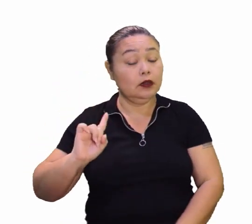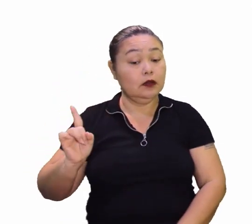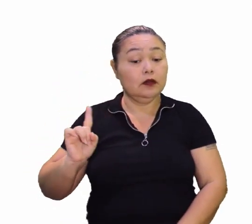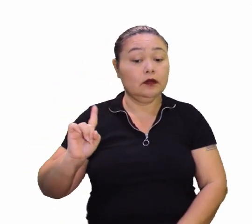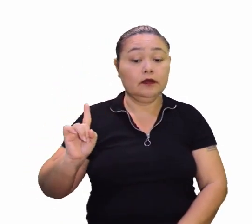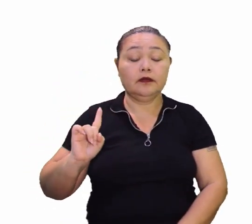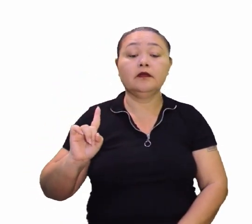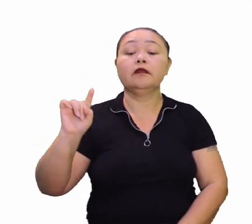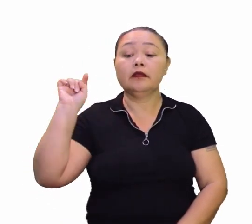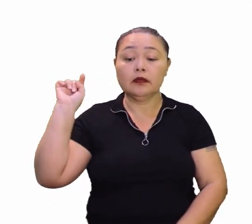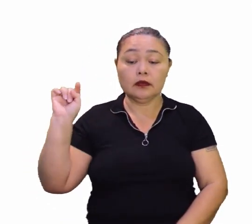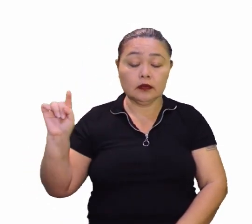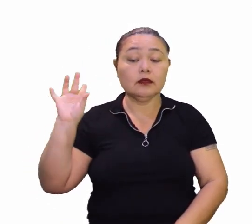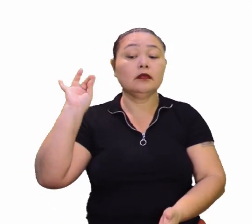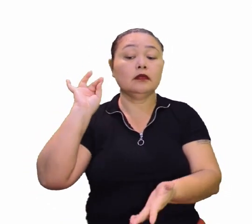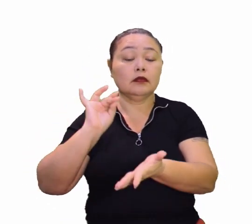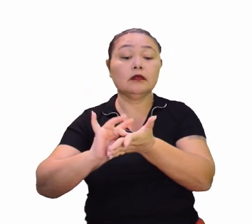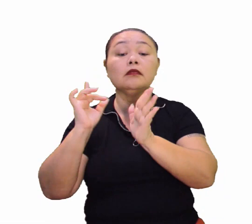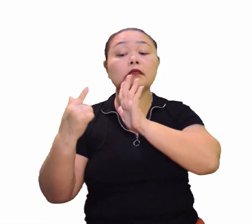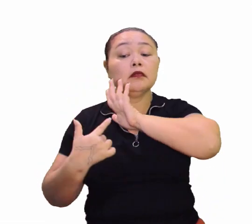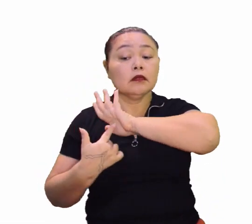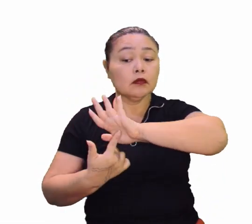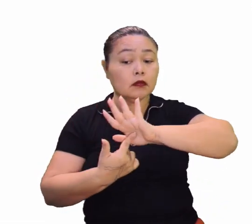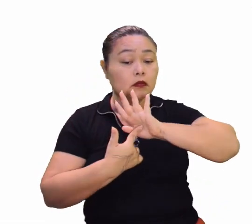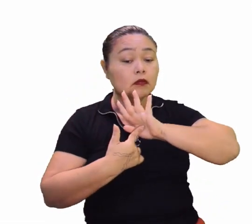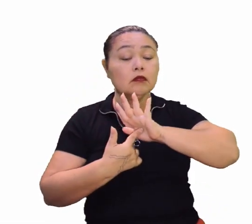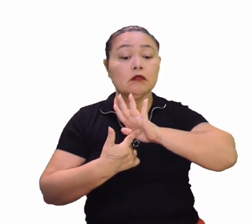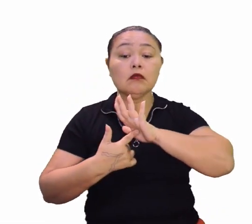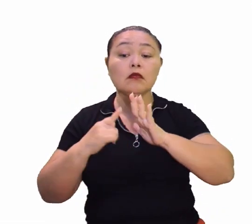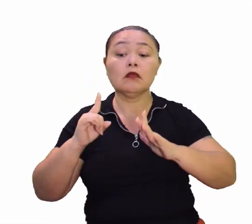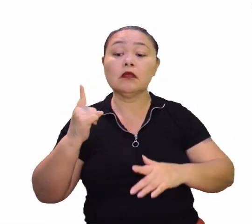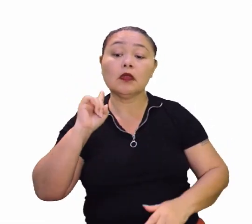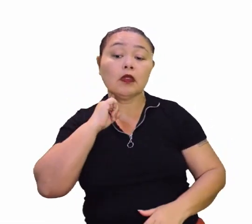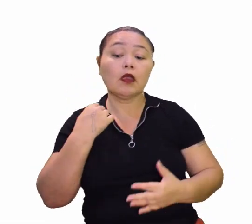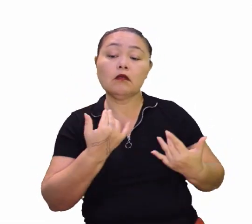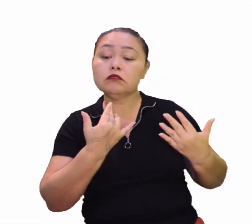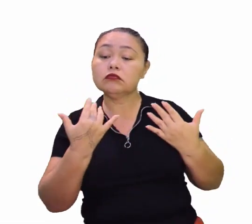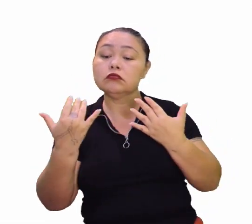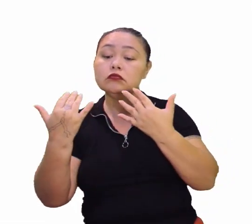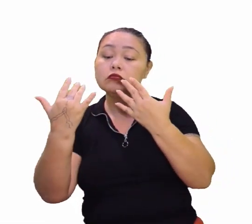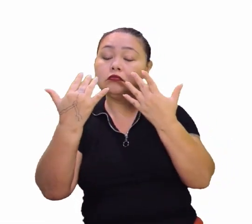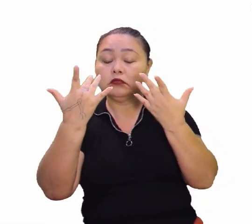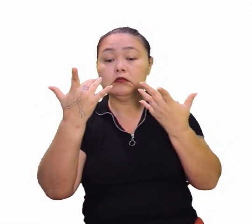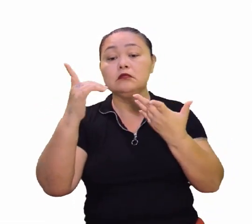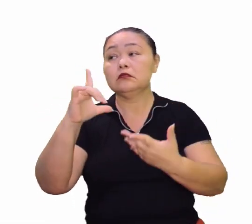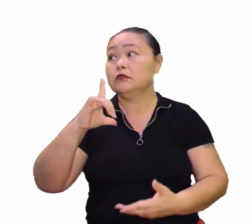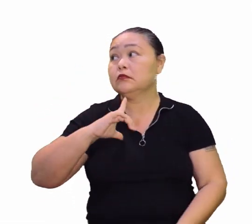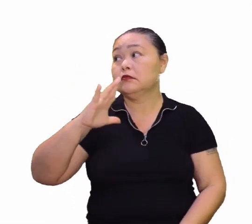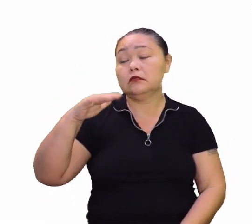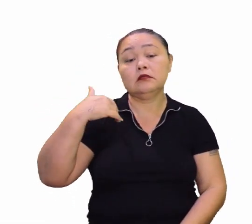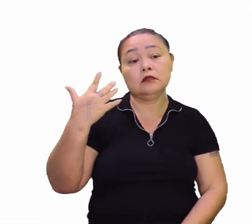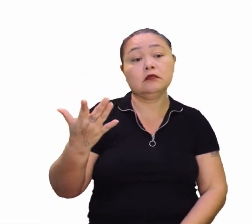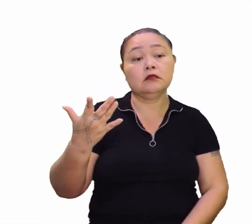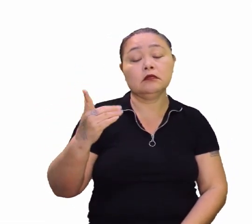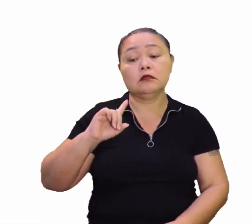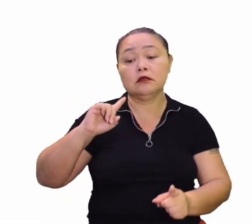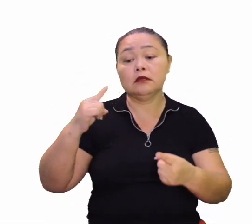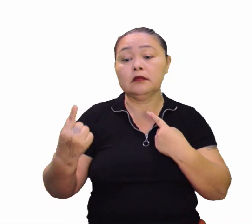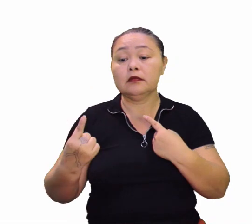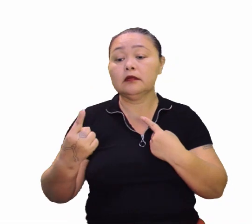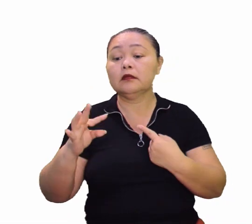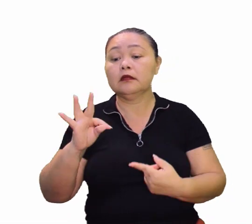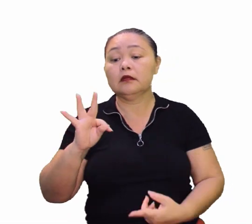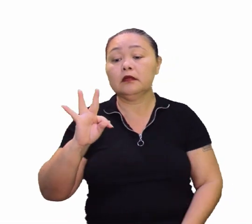né? Aí é realmente para mostrar essa poluição que contribui aí para a inversão